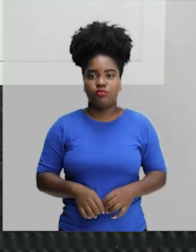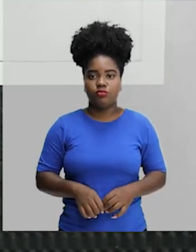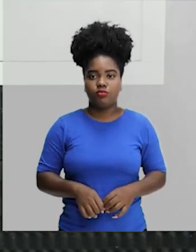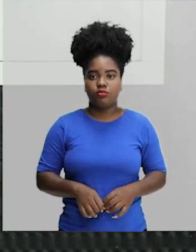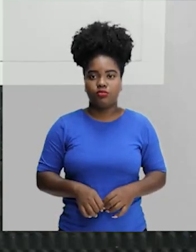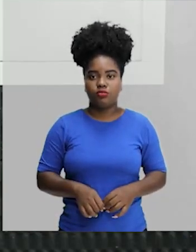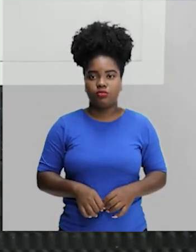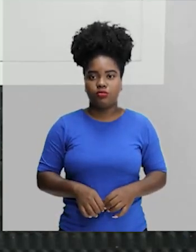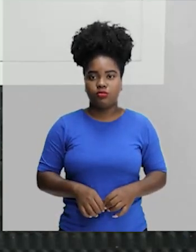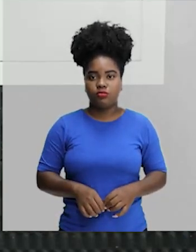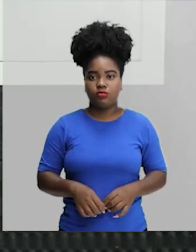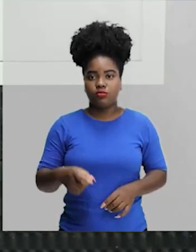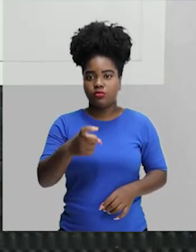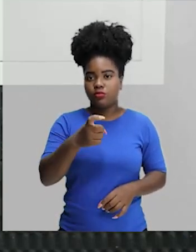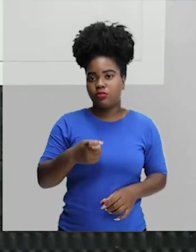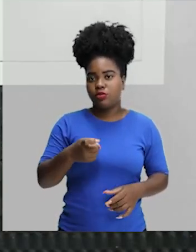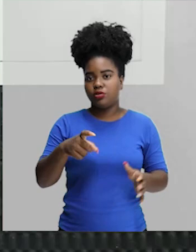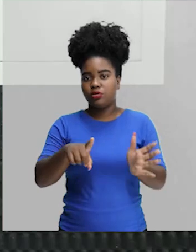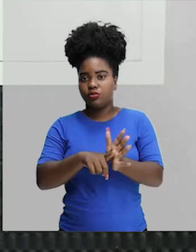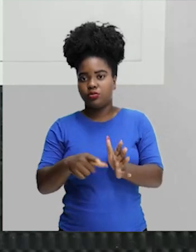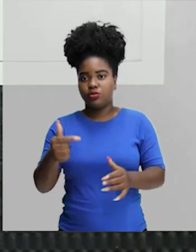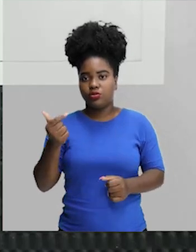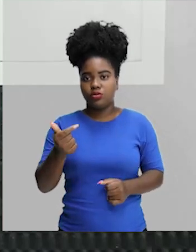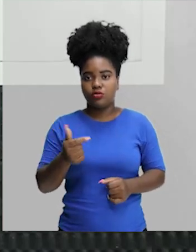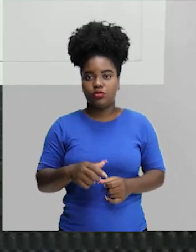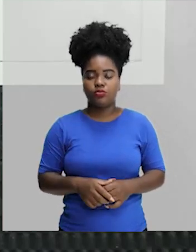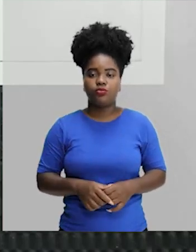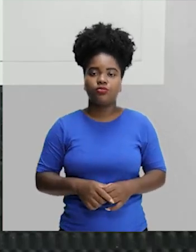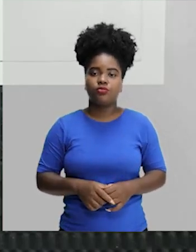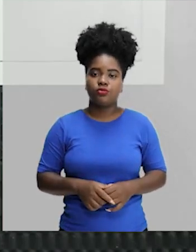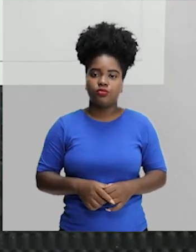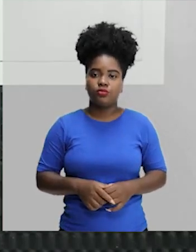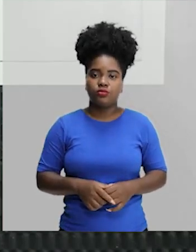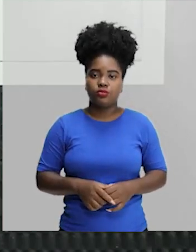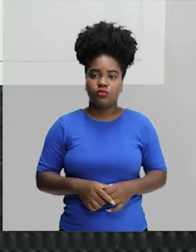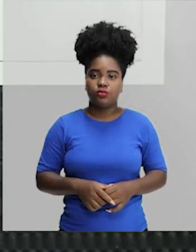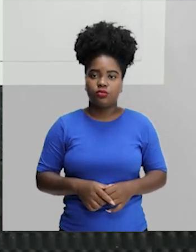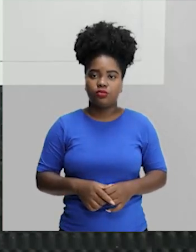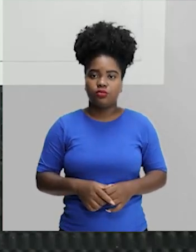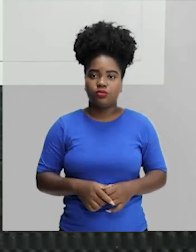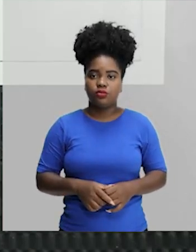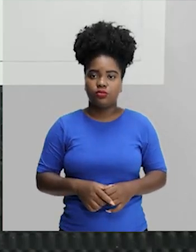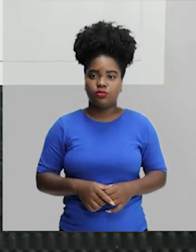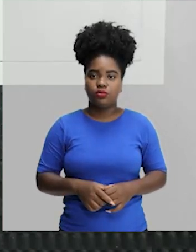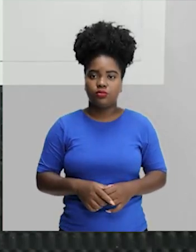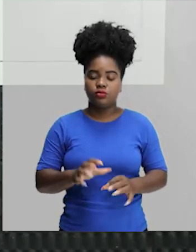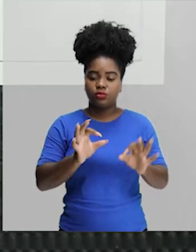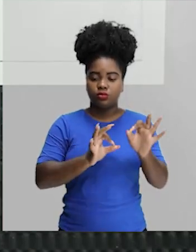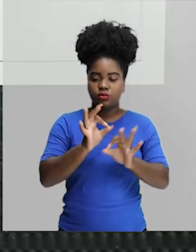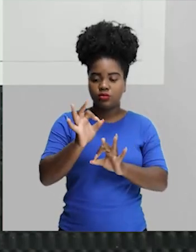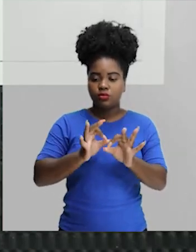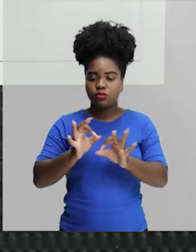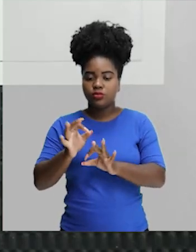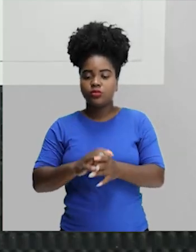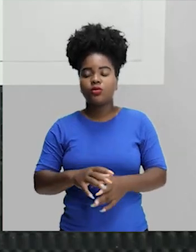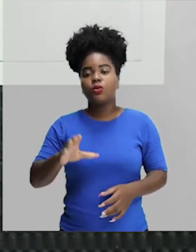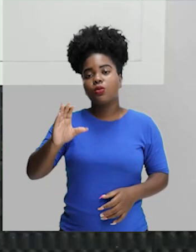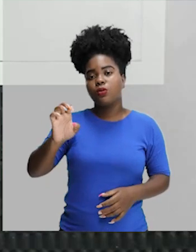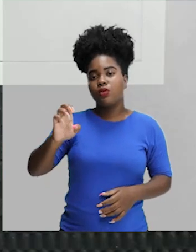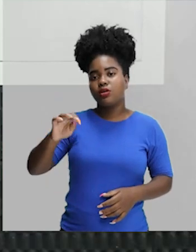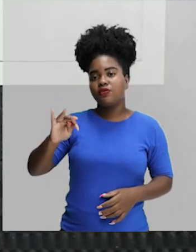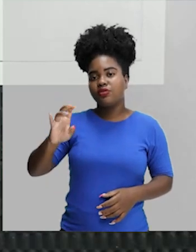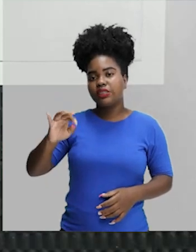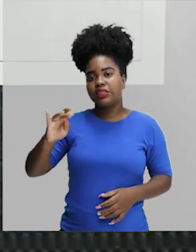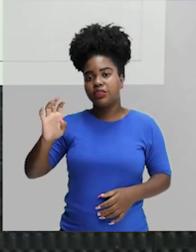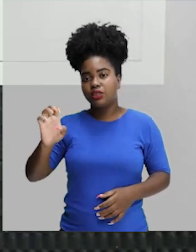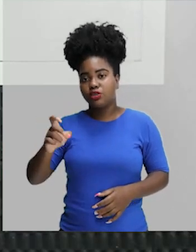X menos 2. Tá? Esses carinhas aqui, ó. 1 está aqui, ó, o coeficiente do x, e esse menos